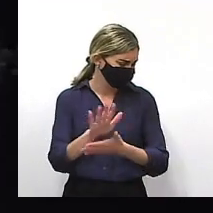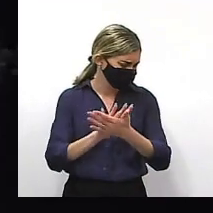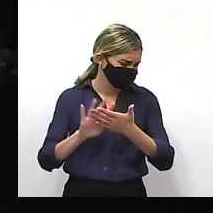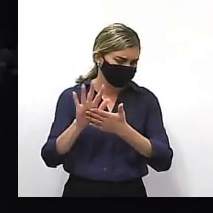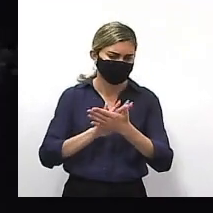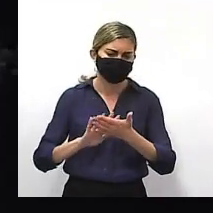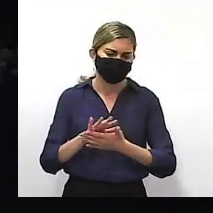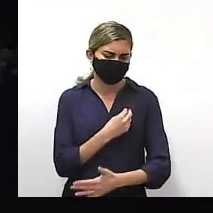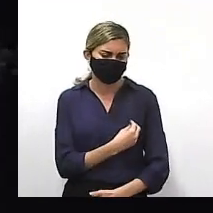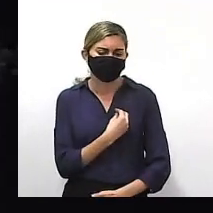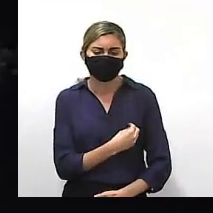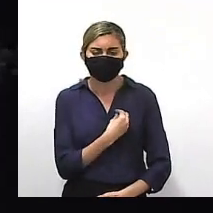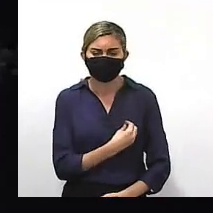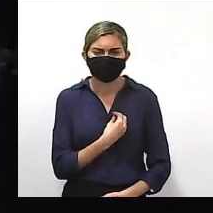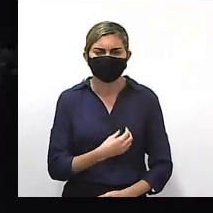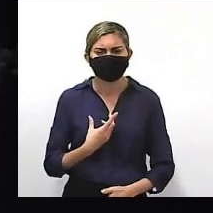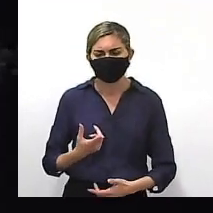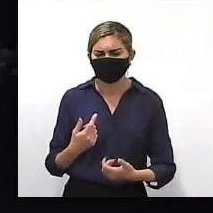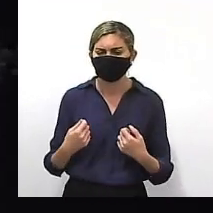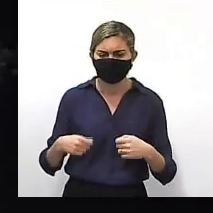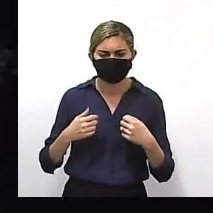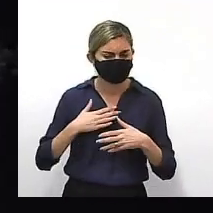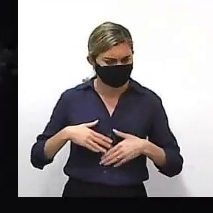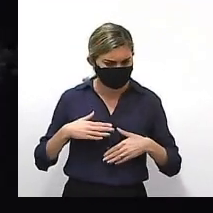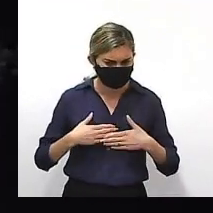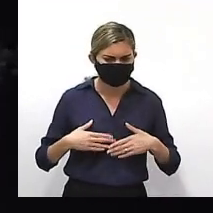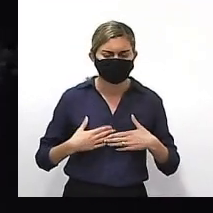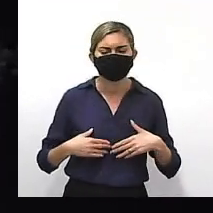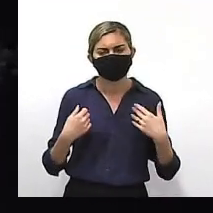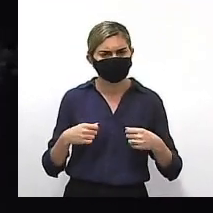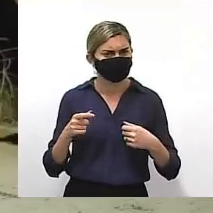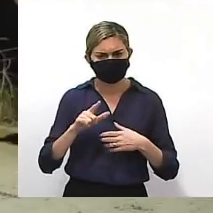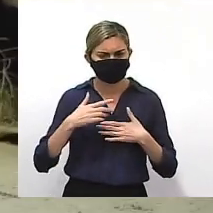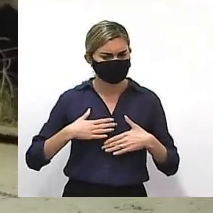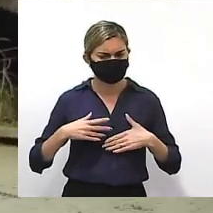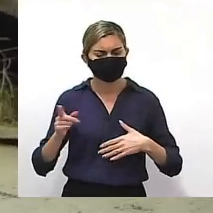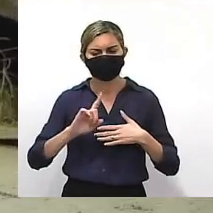Se acabou, despescou o viveiro, descansou a mente, vai não descansar não.